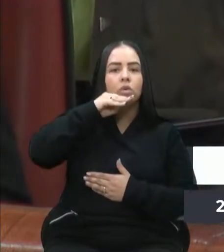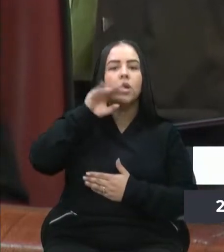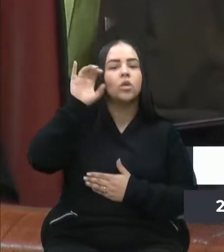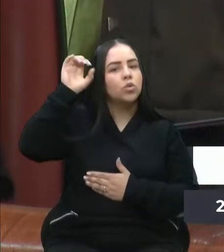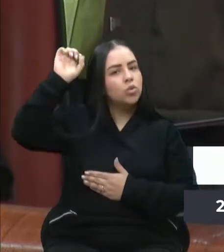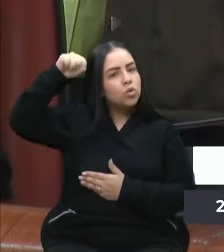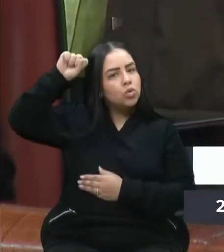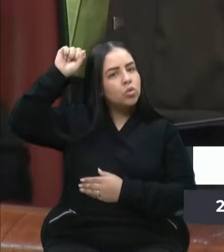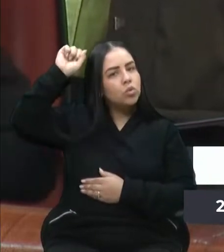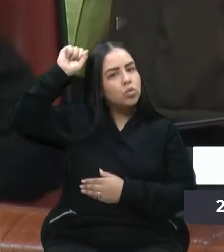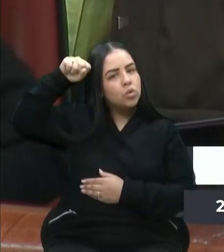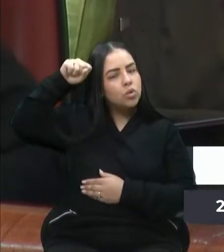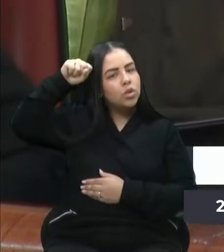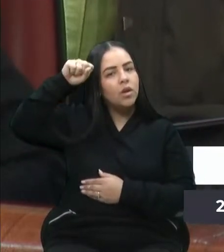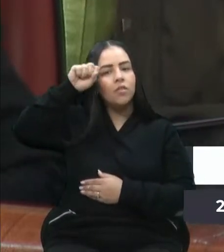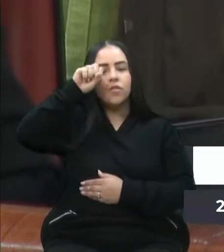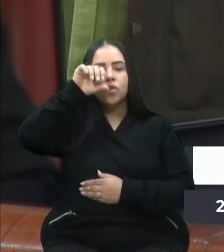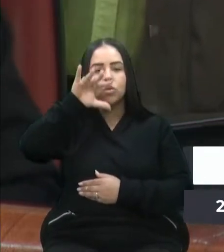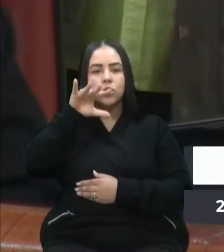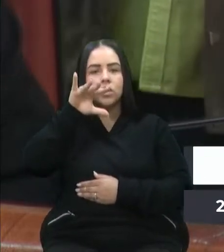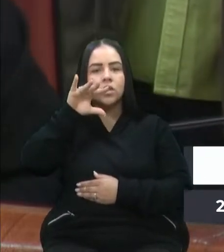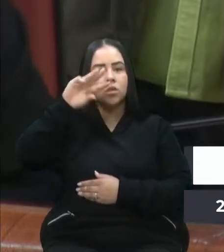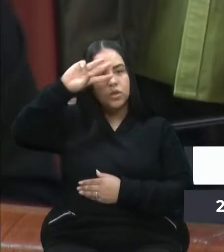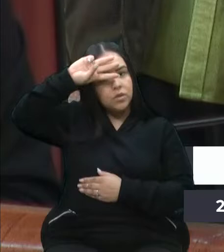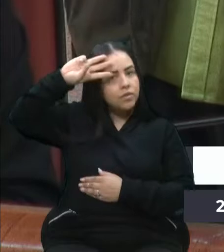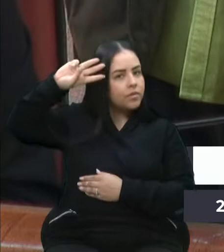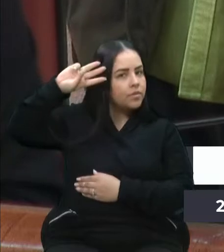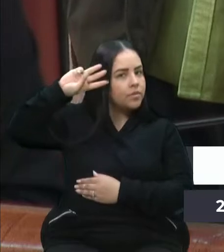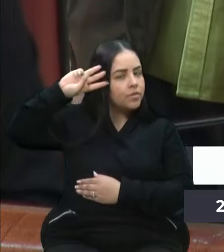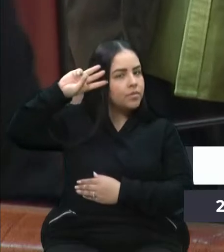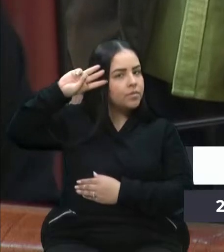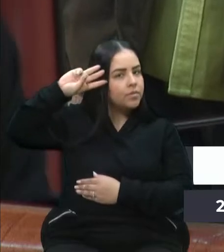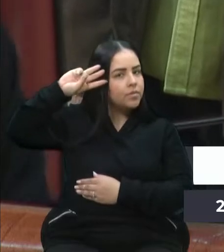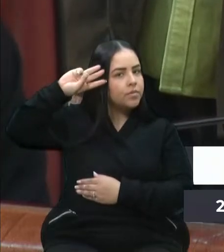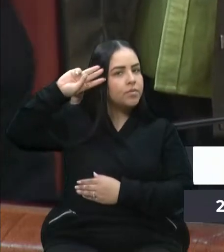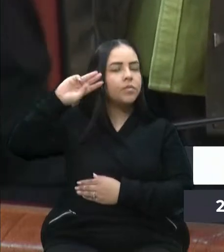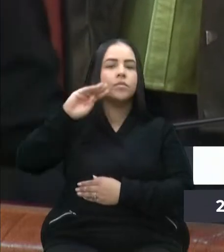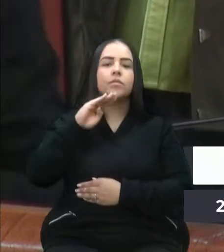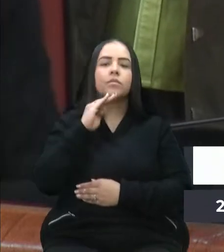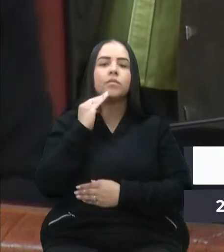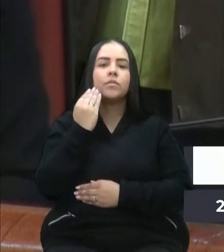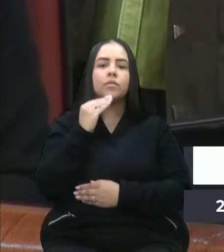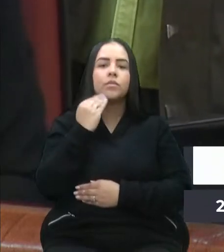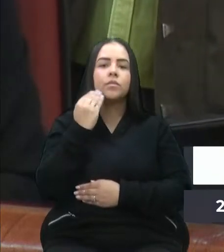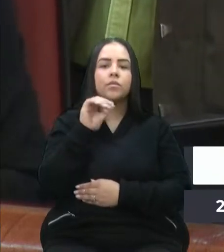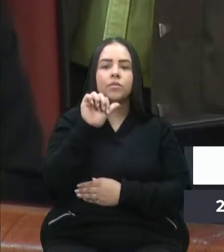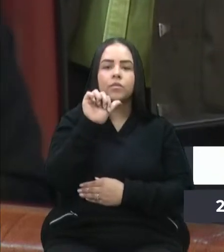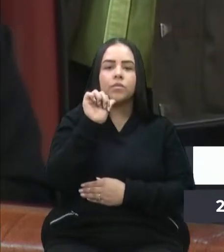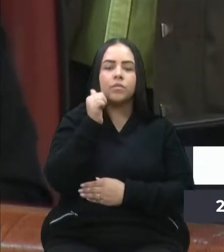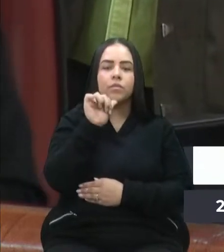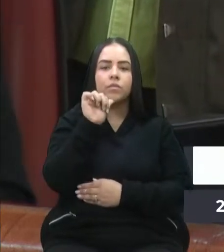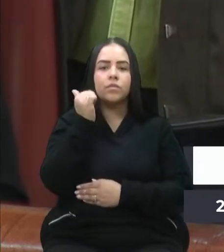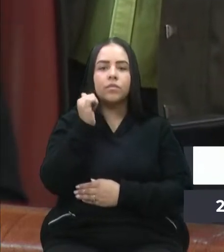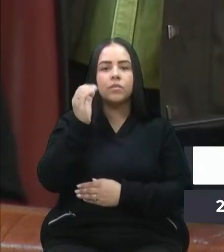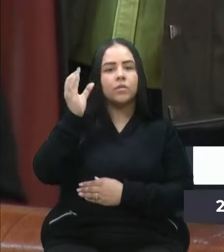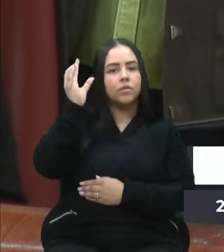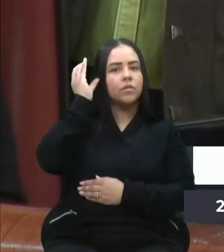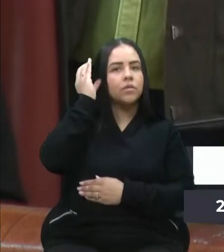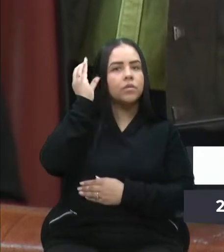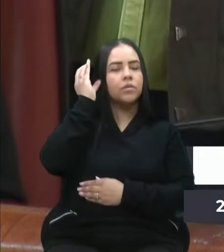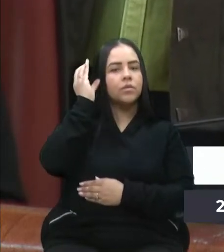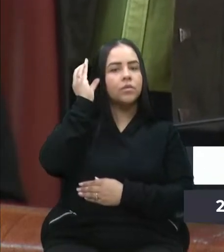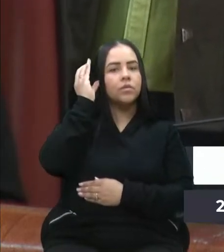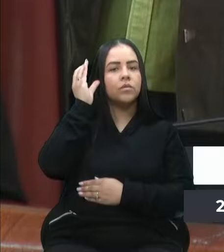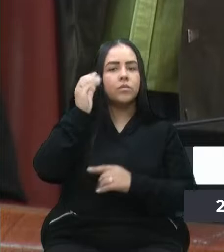Xuxa, vereador Fiuza, vereador Juliano Valim, vereadora Marisol, vereador Marcon, vereador Cadori,